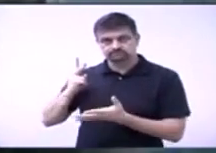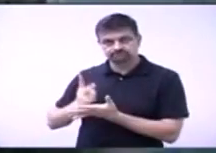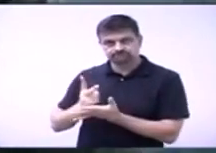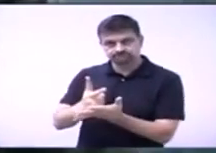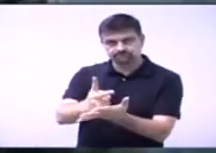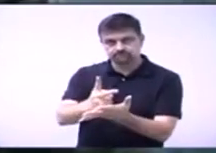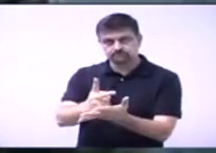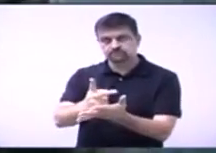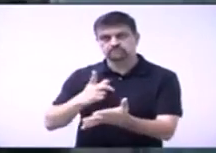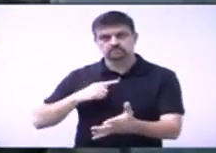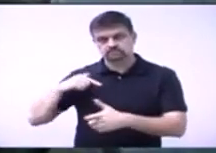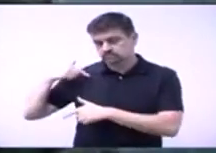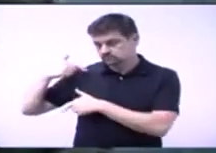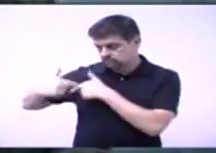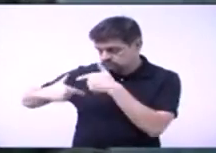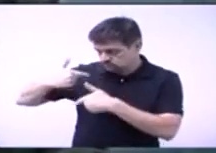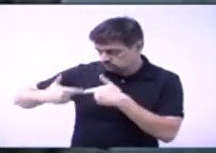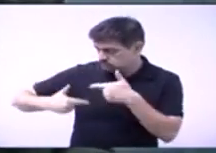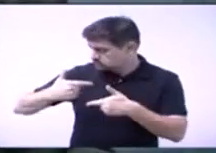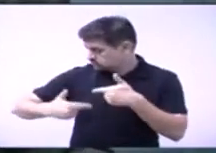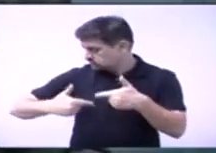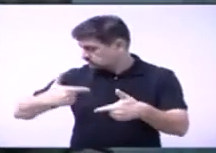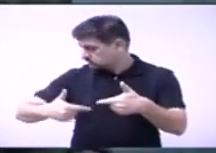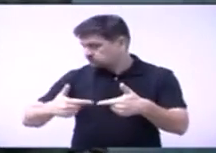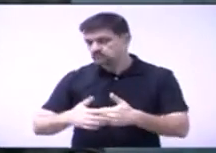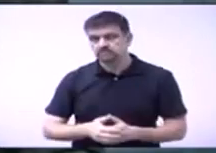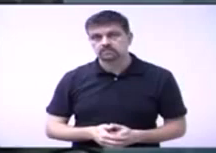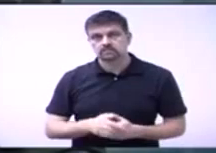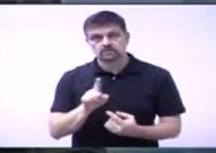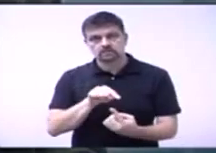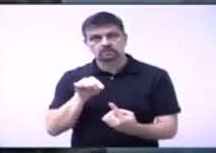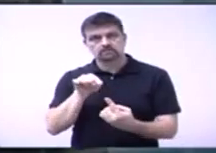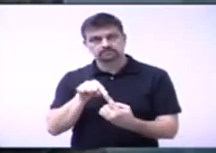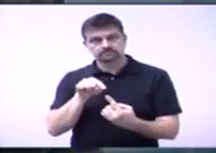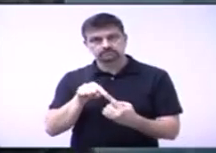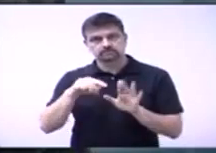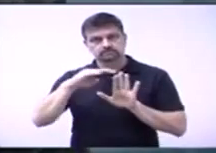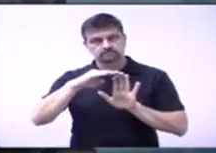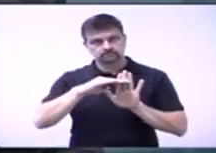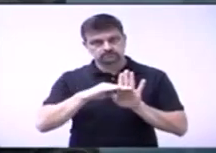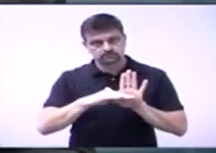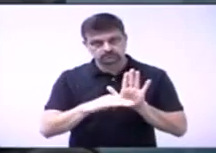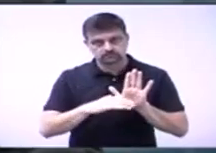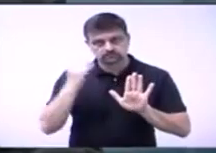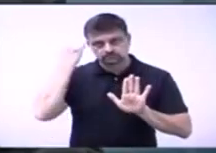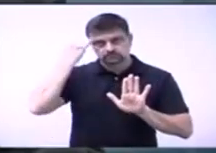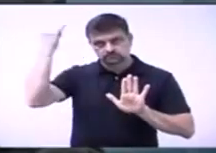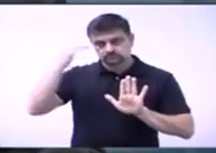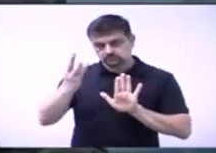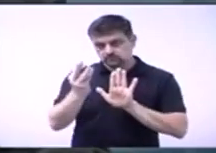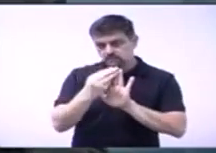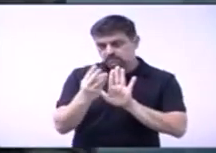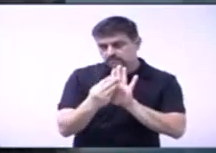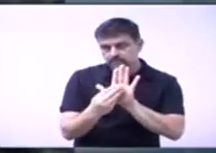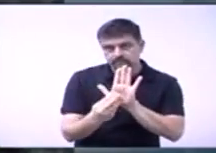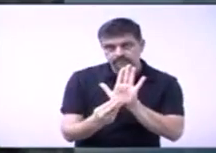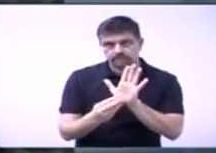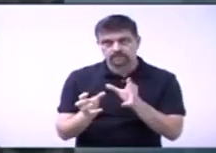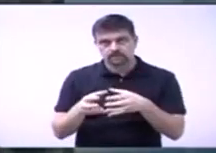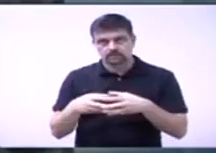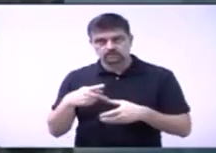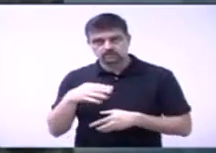PT, trabalhando pelos ideais do partido, trabalhando nos projetos